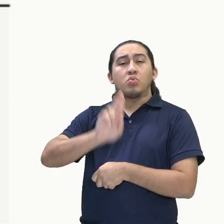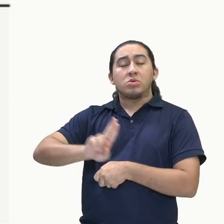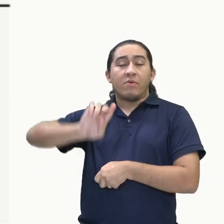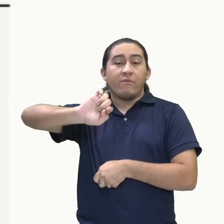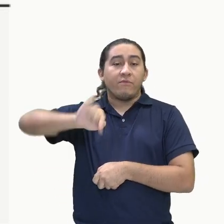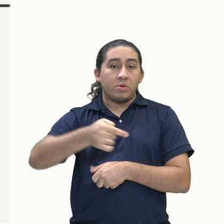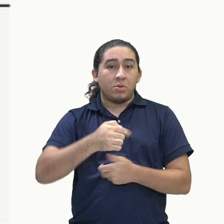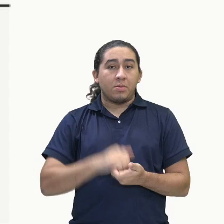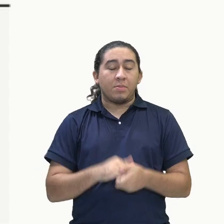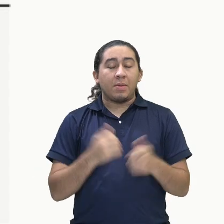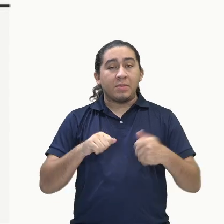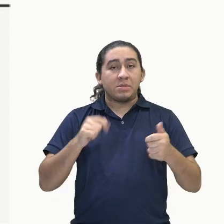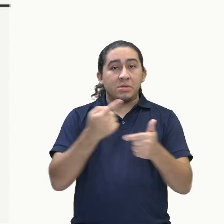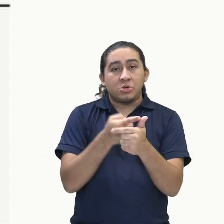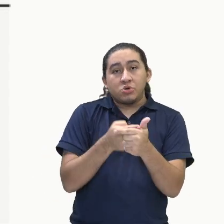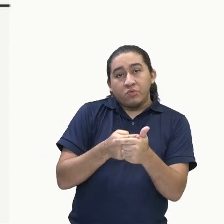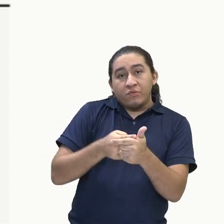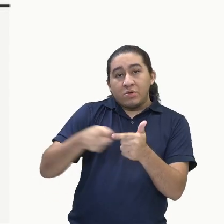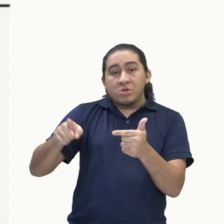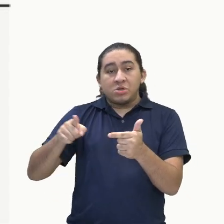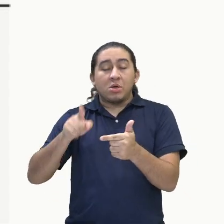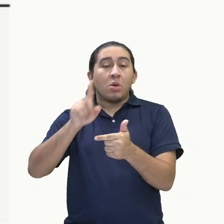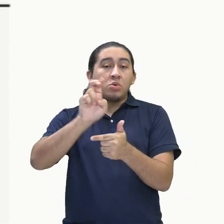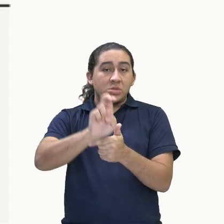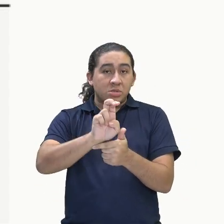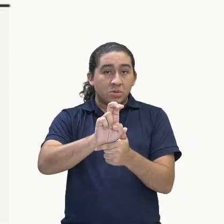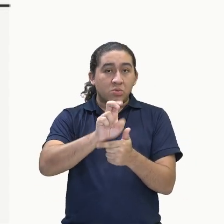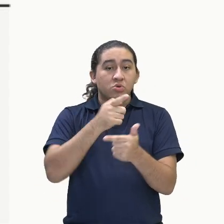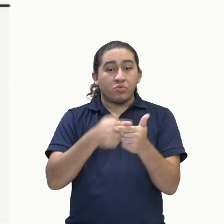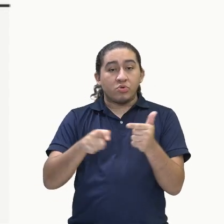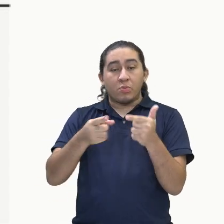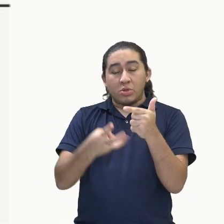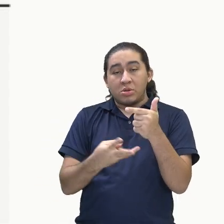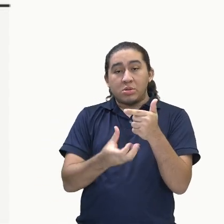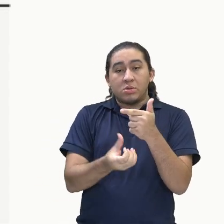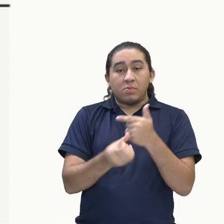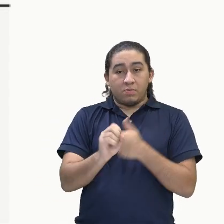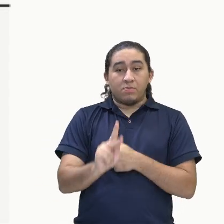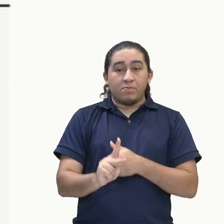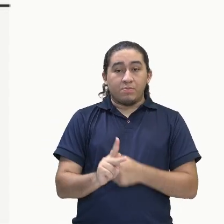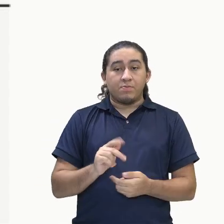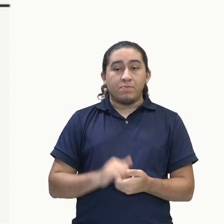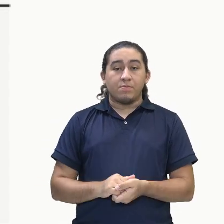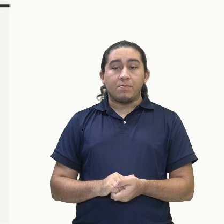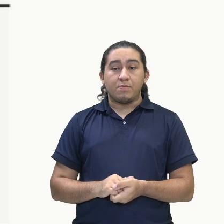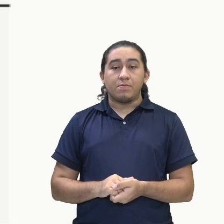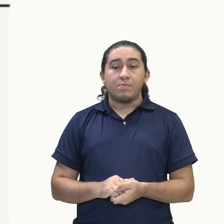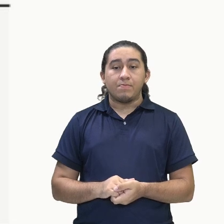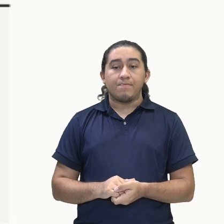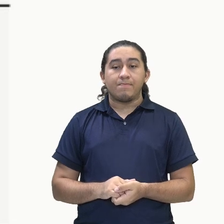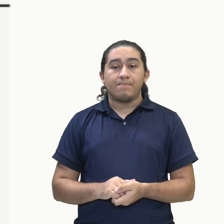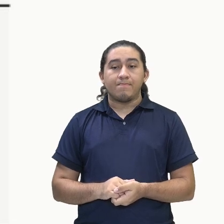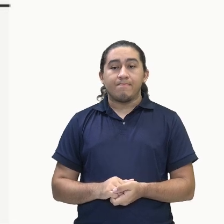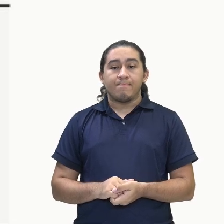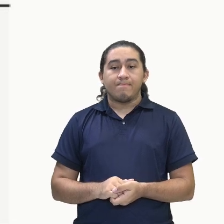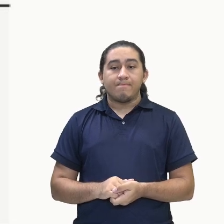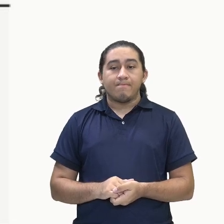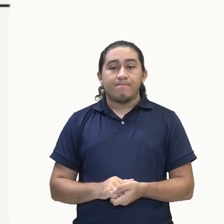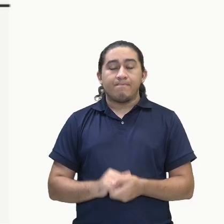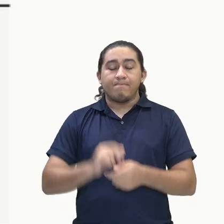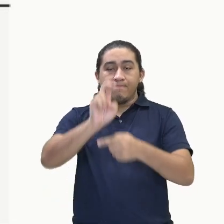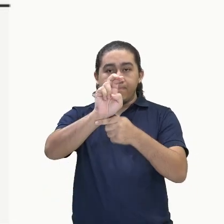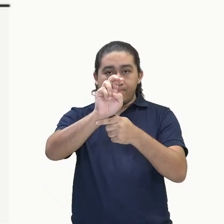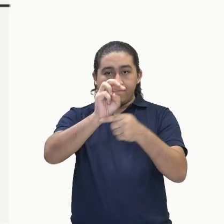que dividir o 5 por 36. Beleza? Então, 5 dividido por